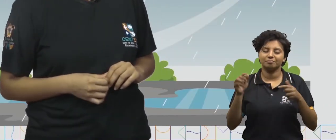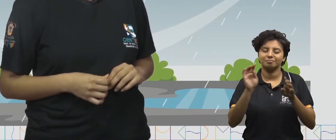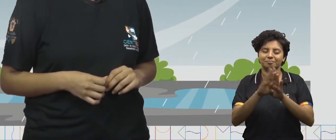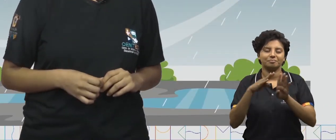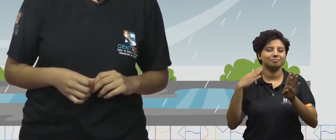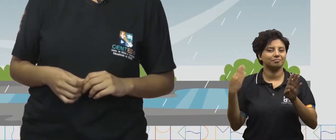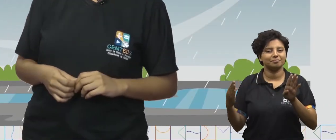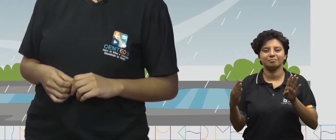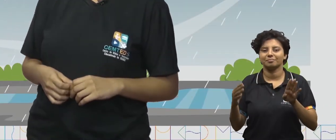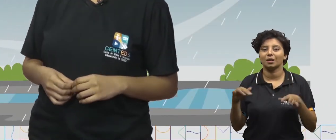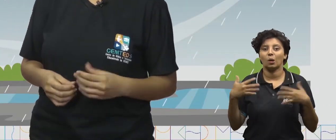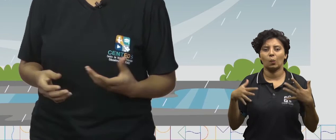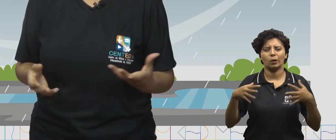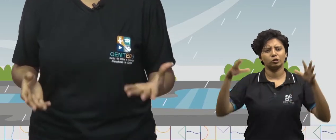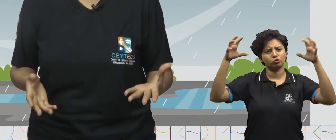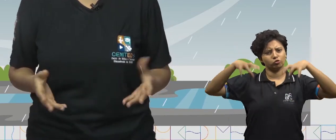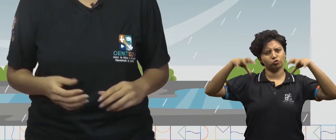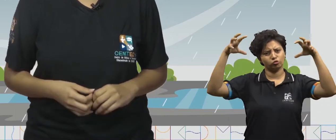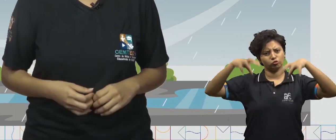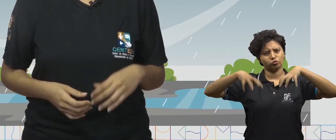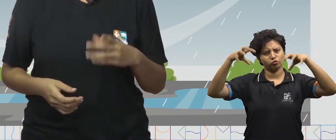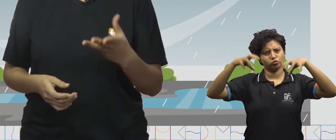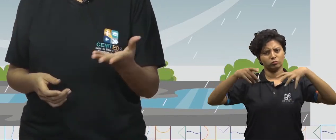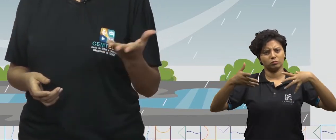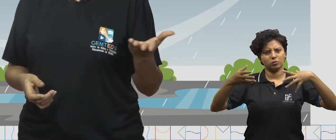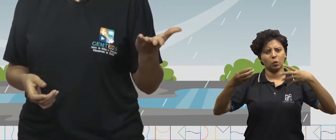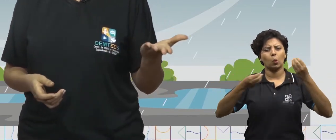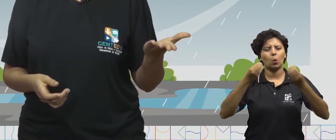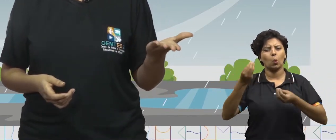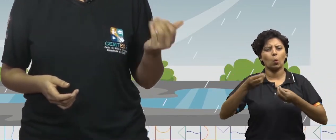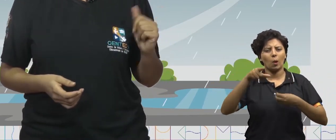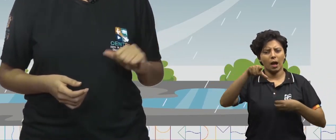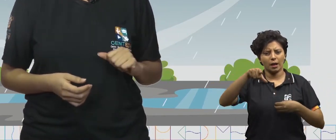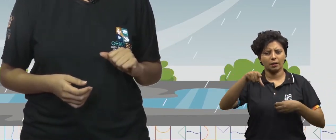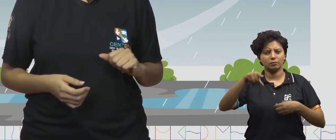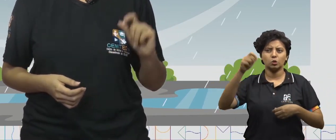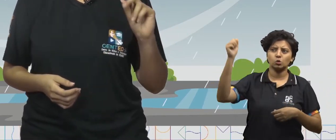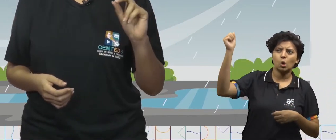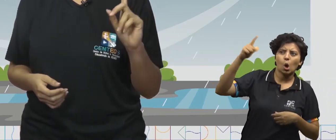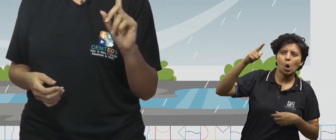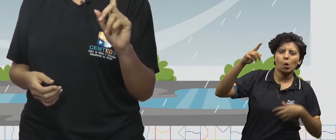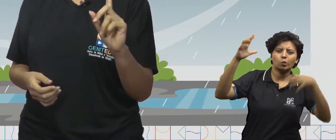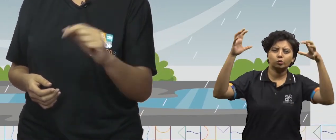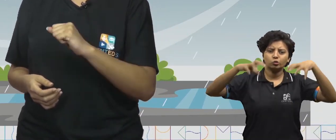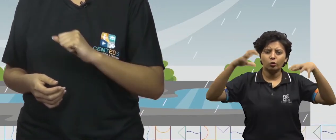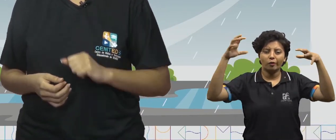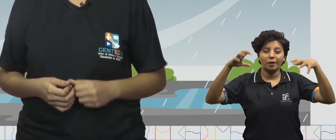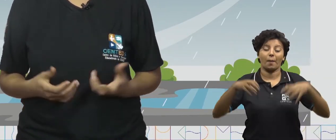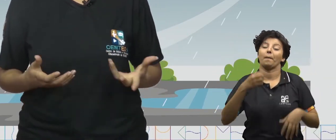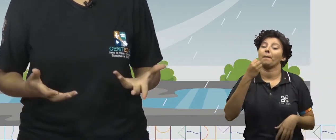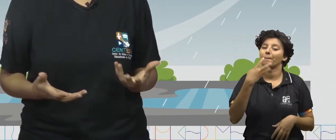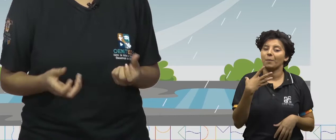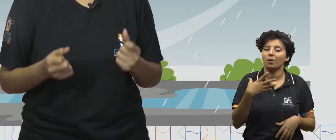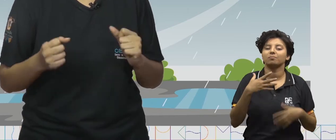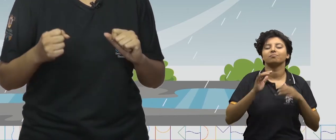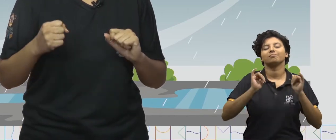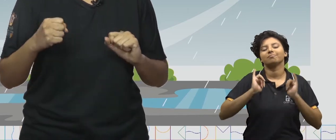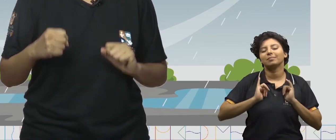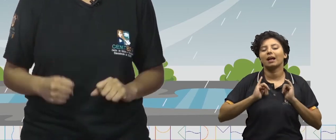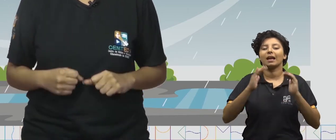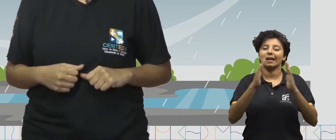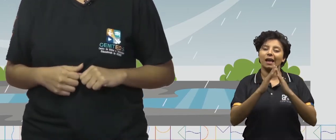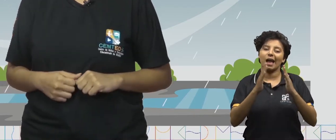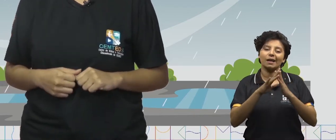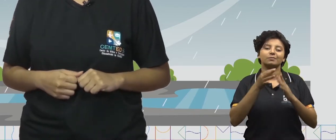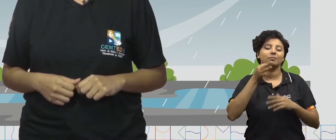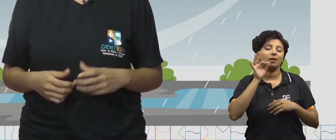Ué, começou a chover por aqui. Como está o tempo aí nessa casa? Que tempo bom para estar em casa tomando um café